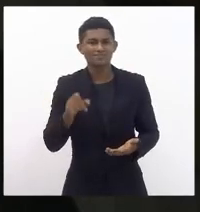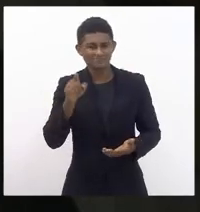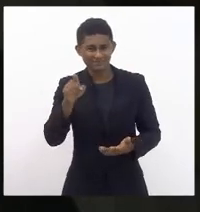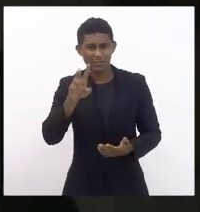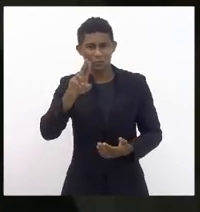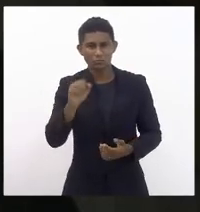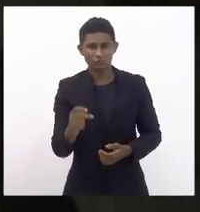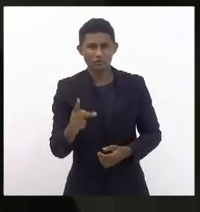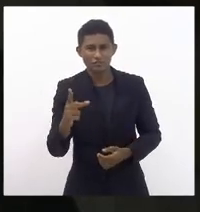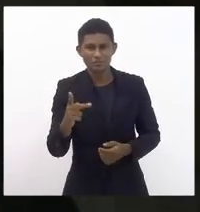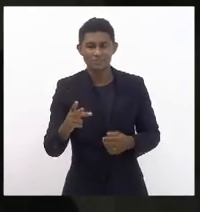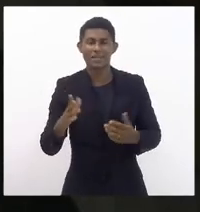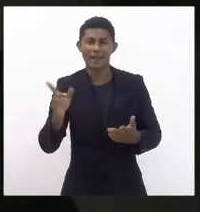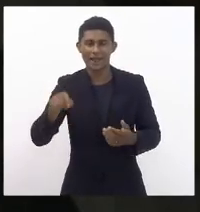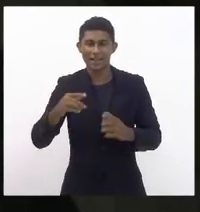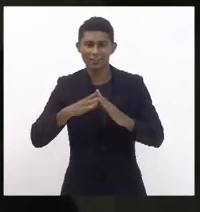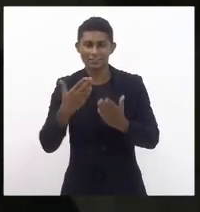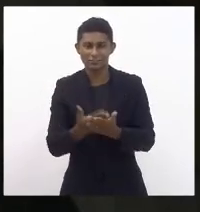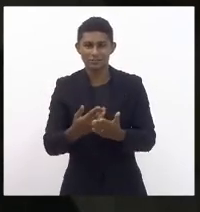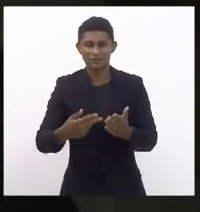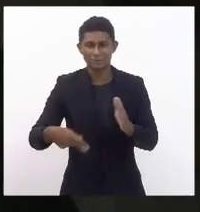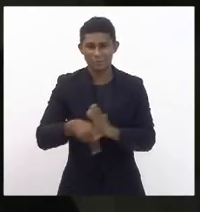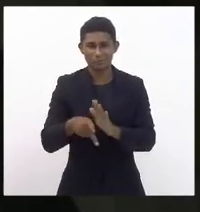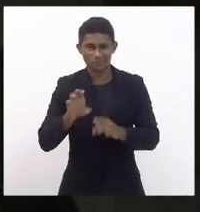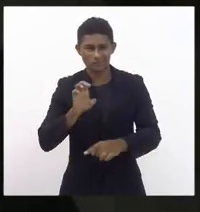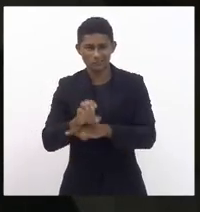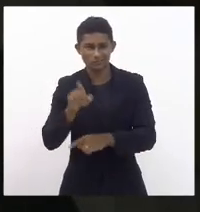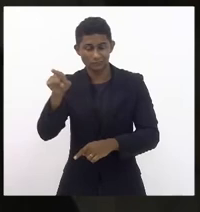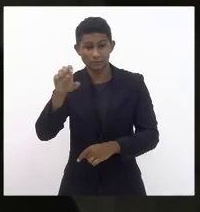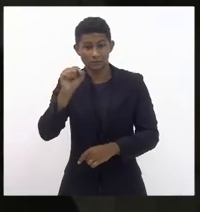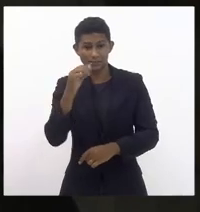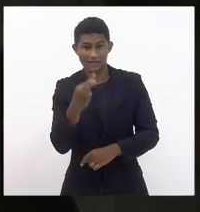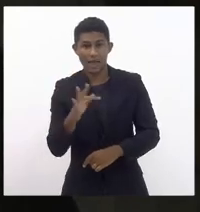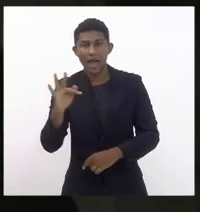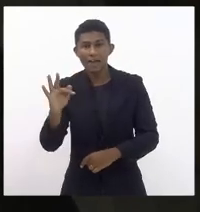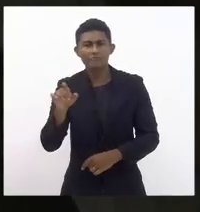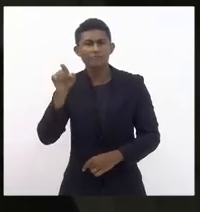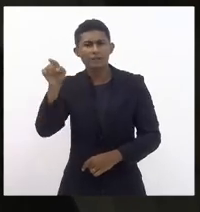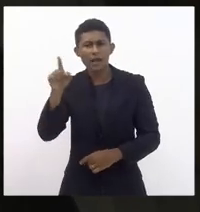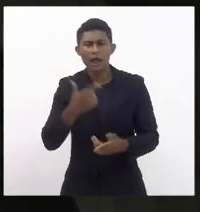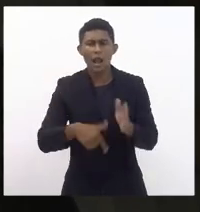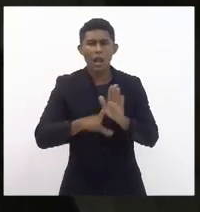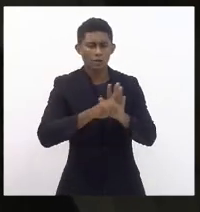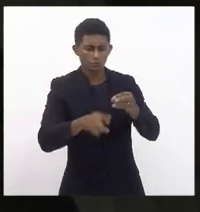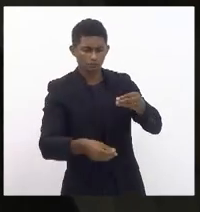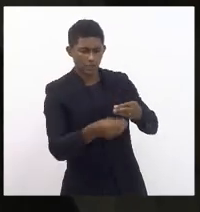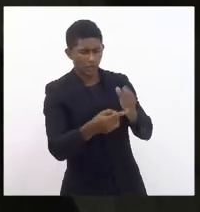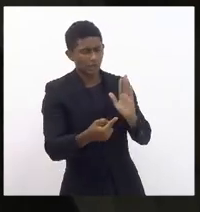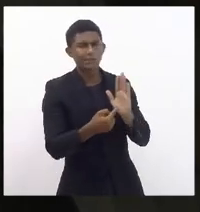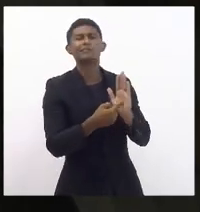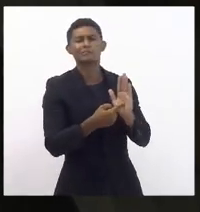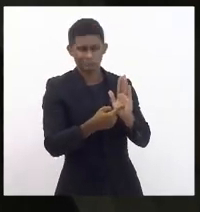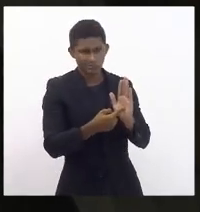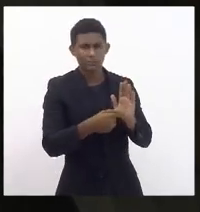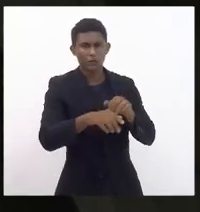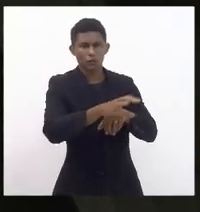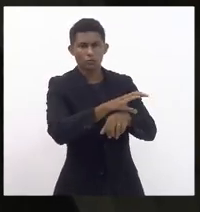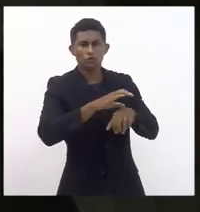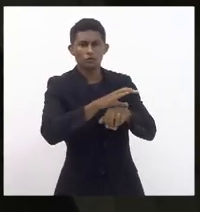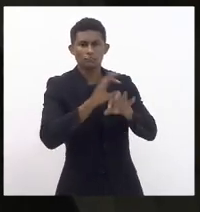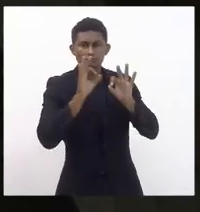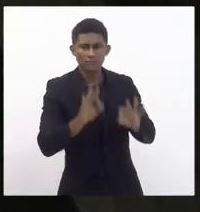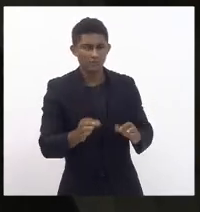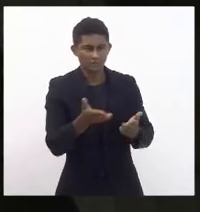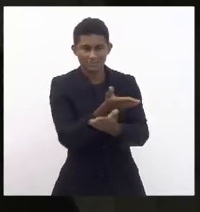o Supremo Tribunal Federal reconheceu a constitucionalidade dessa lei complementar que garante